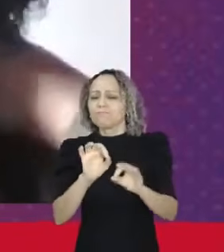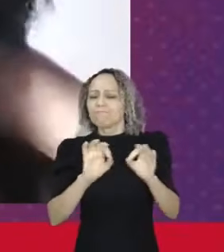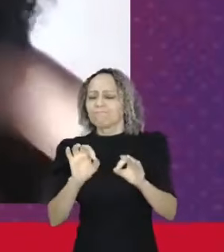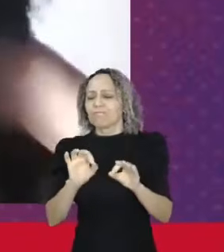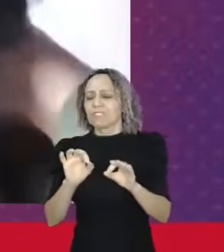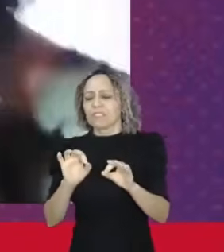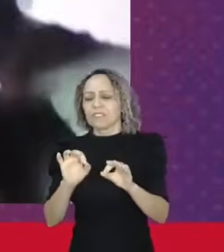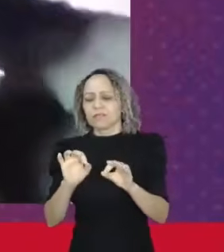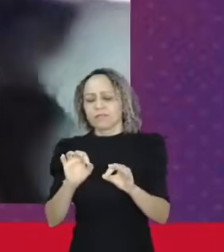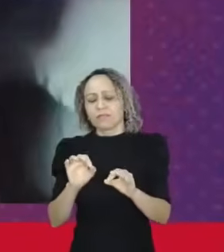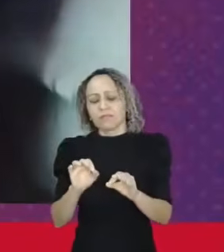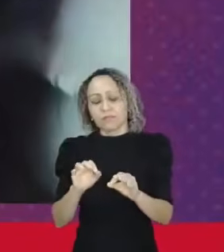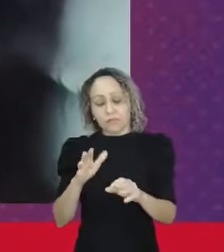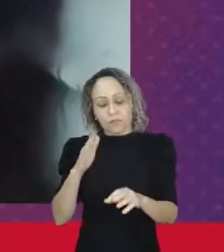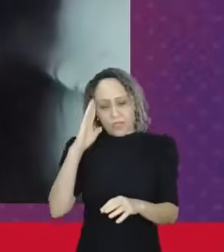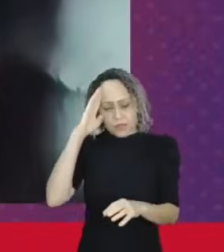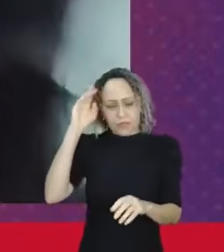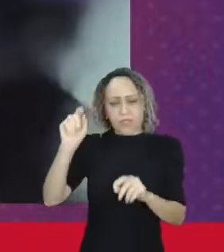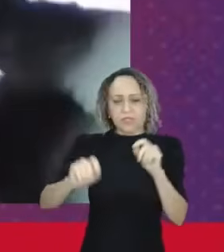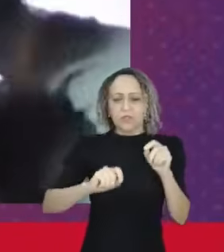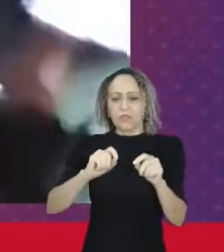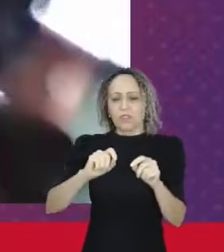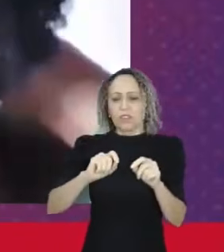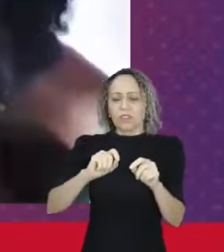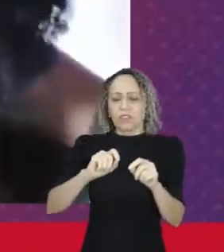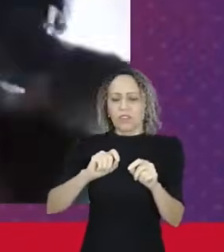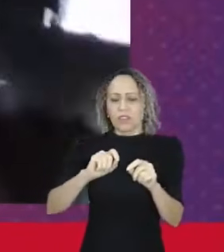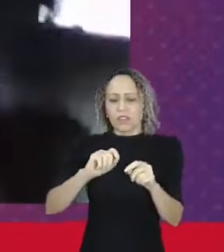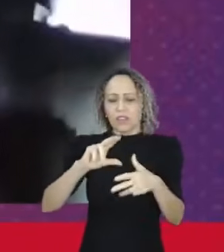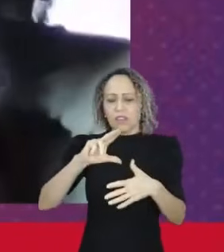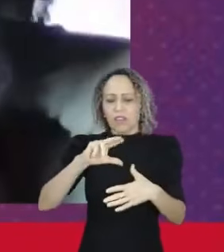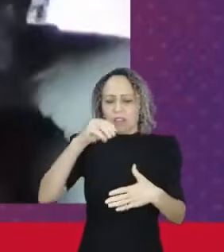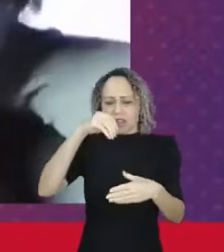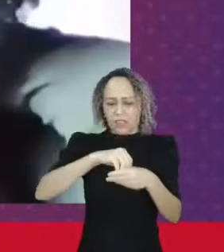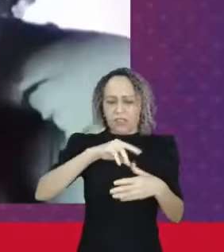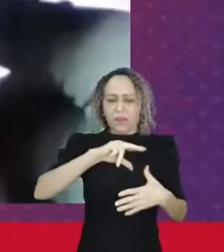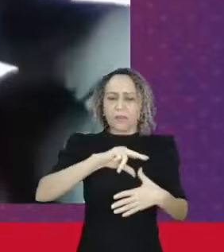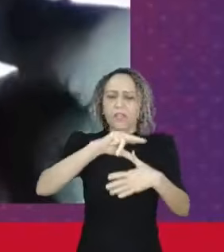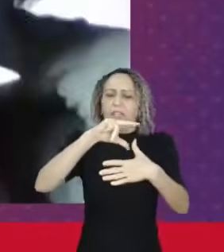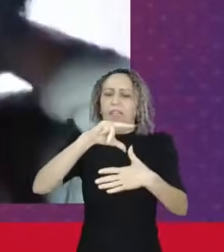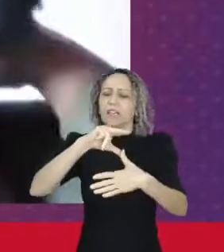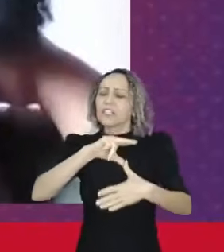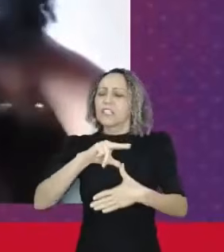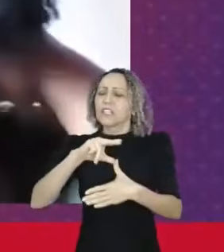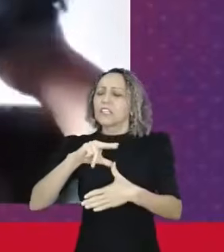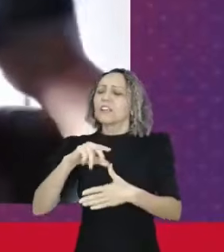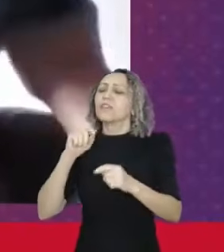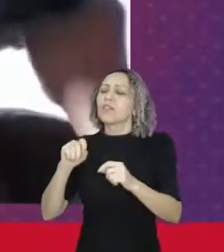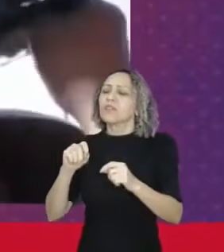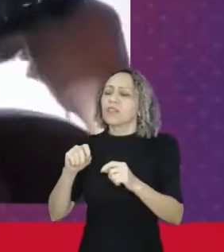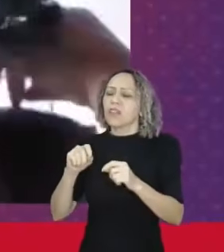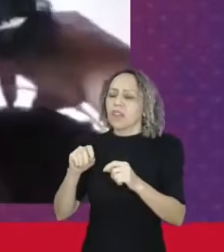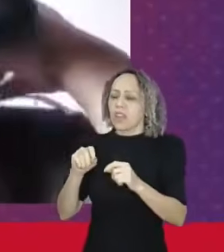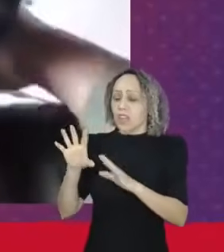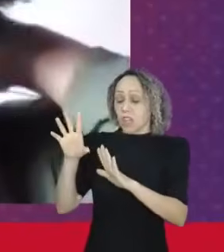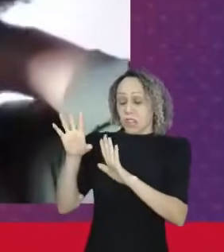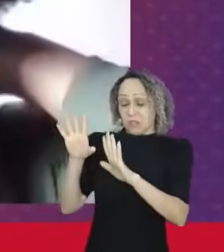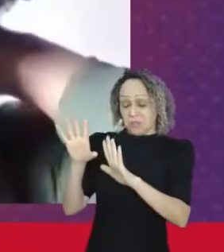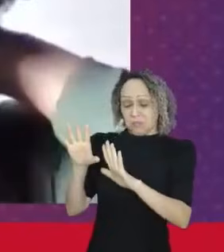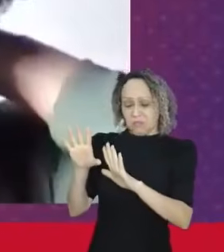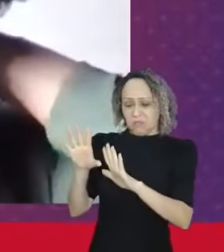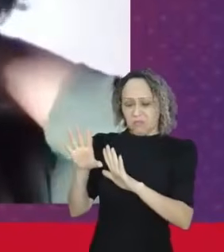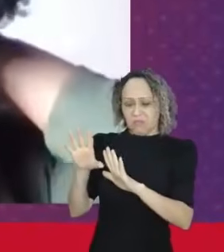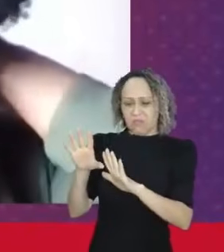de direitos às populações indígenas, as populações originárias